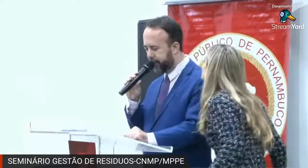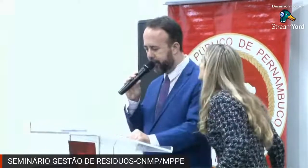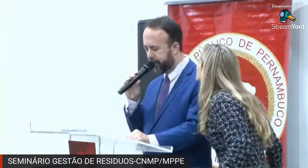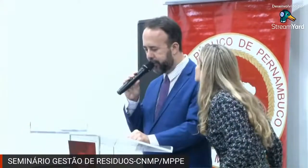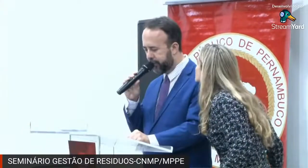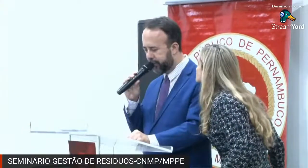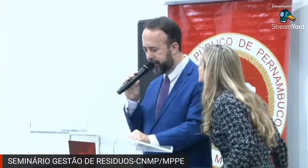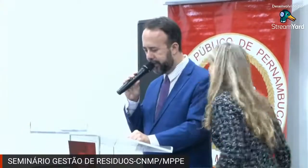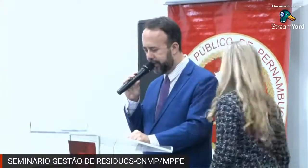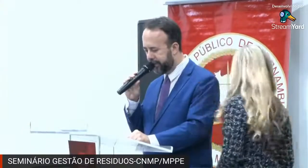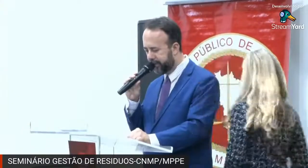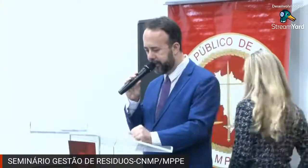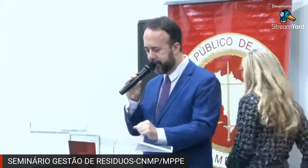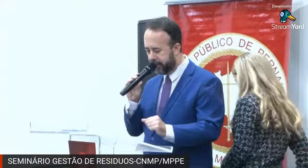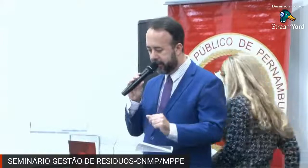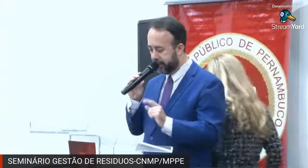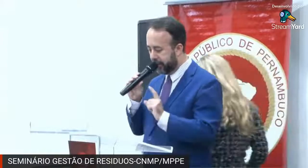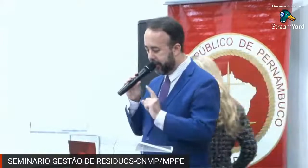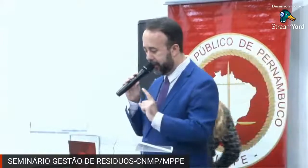senhor promotor de justiça.